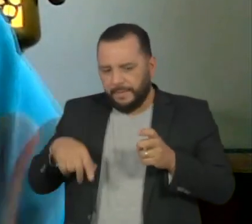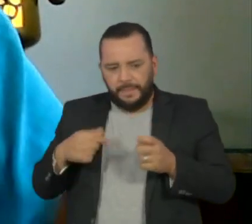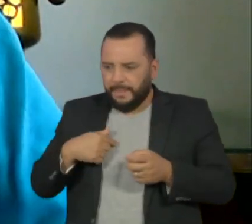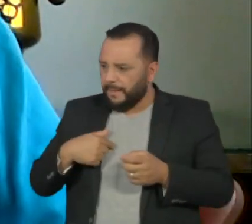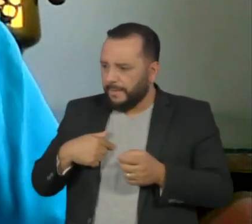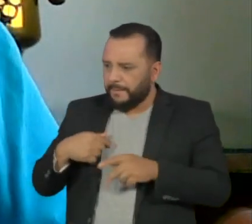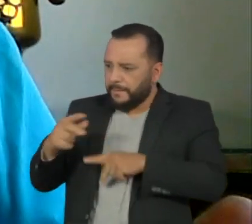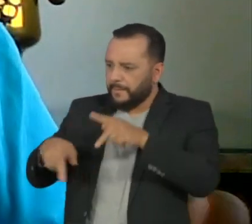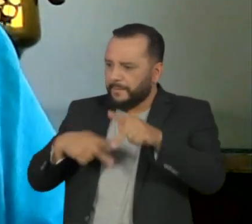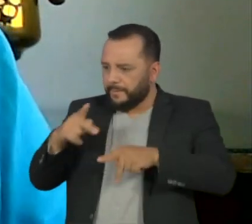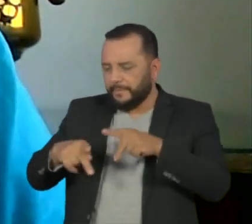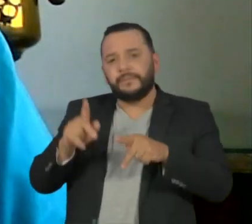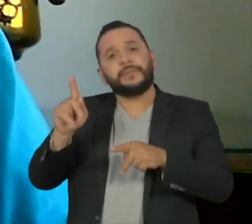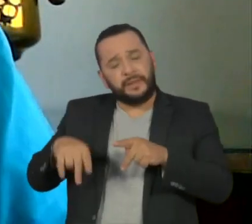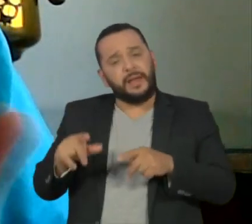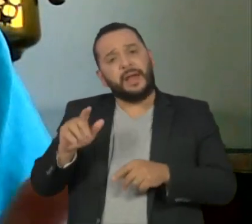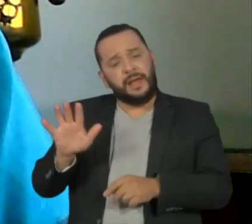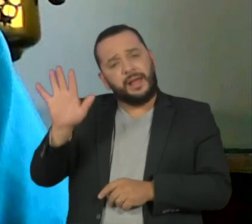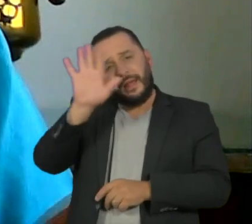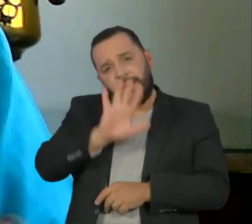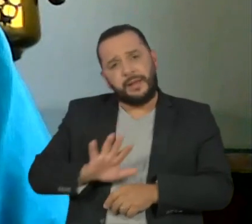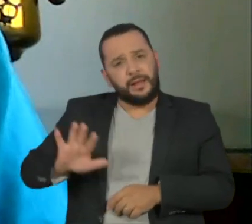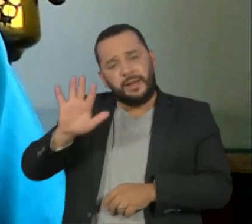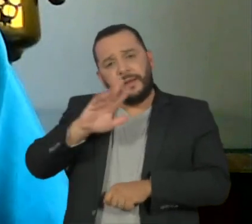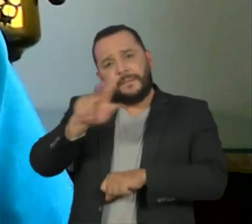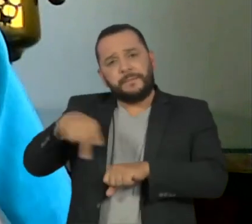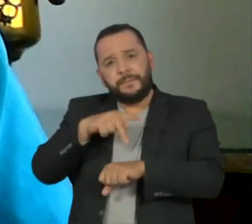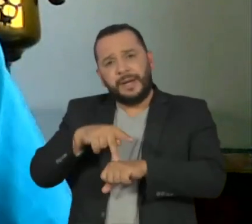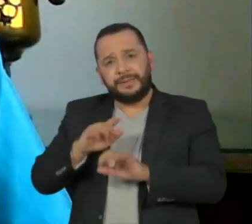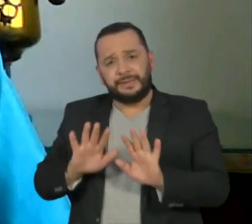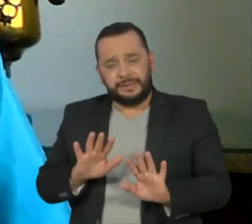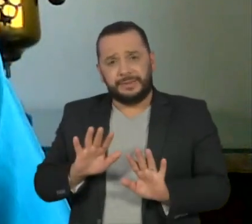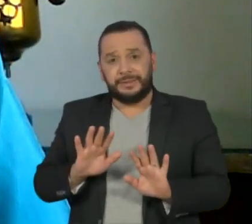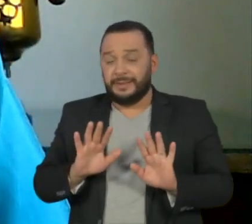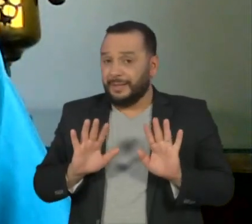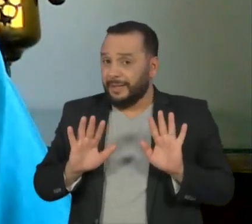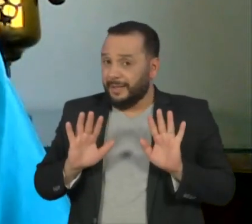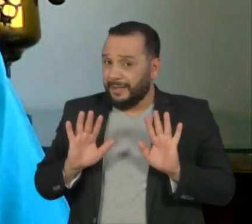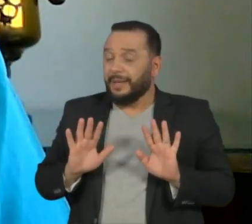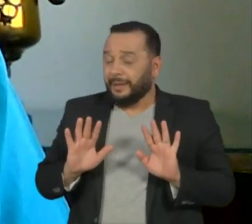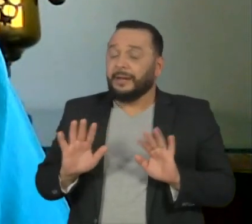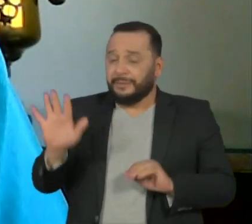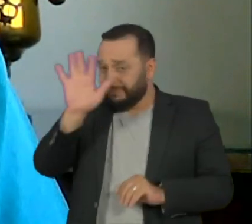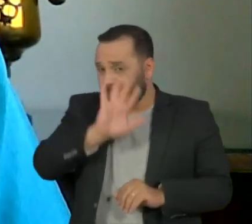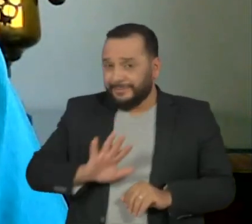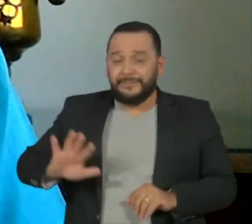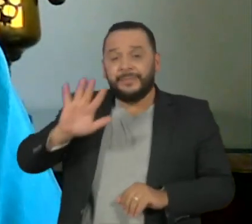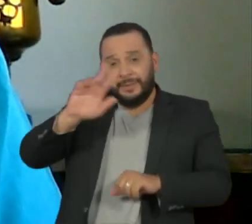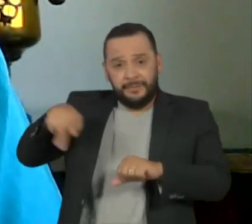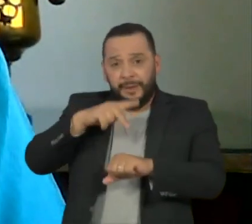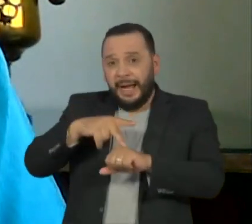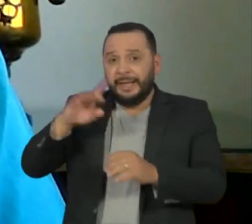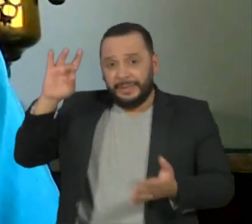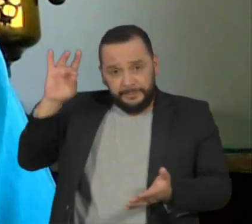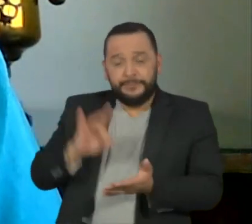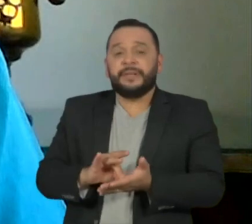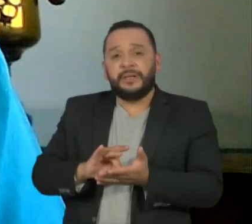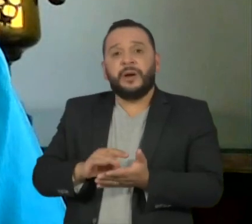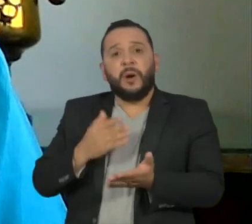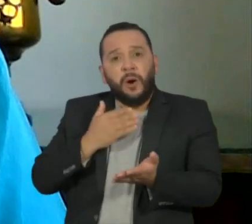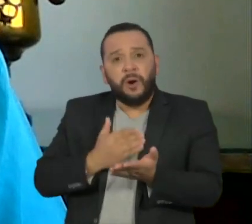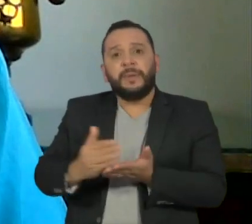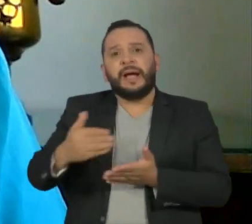transforma-se numa verdadeira nação. A partir do momento que ele se dá conta de que é uma nação, ele começa a lutar pela